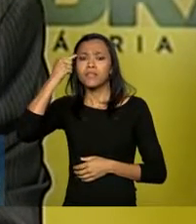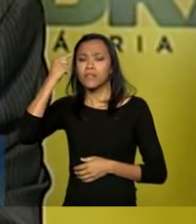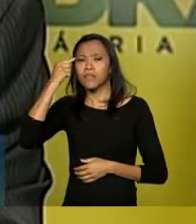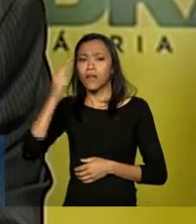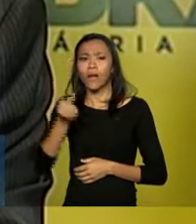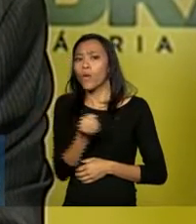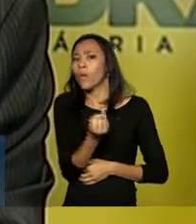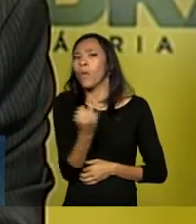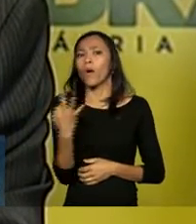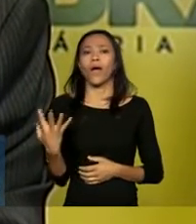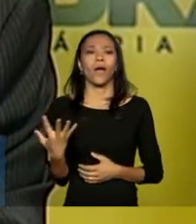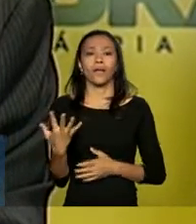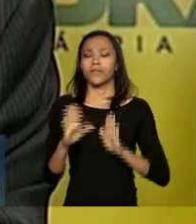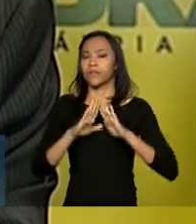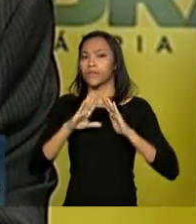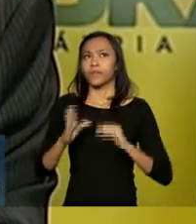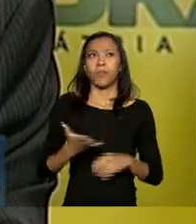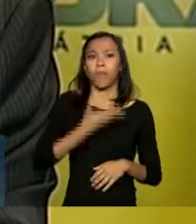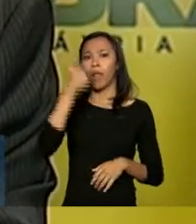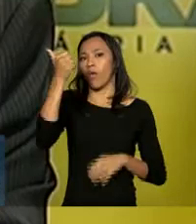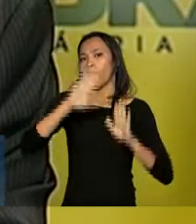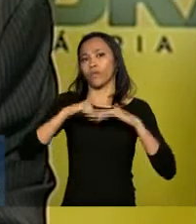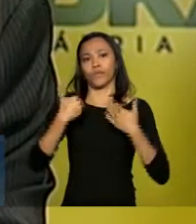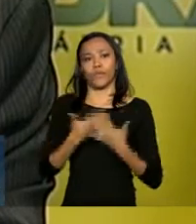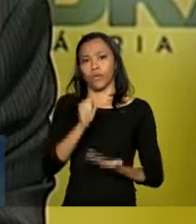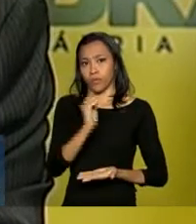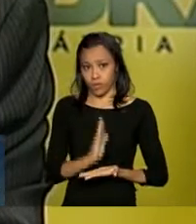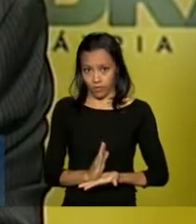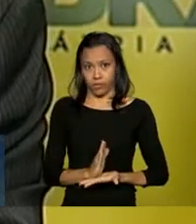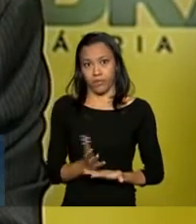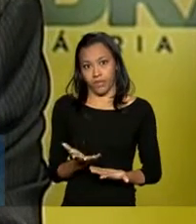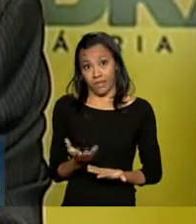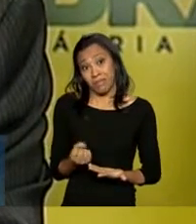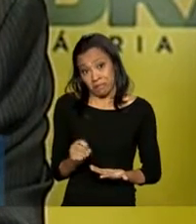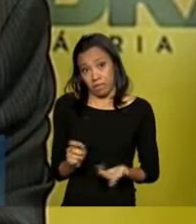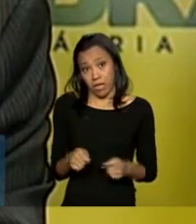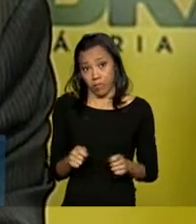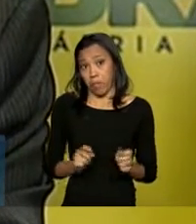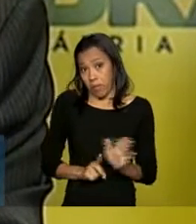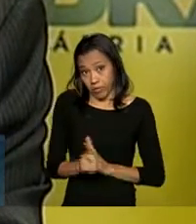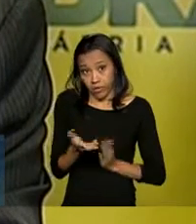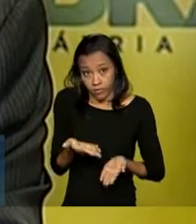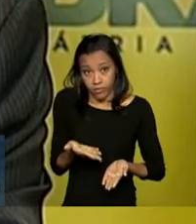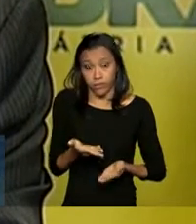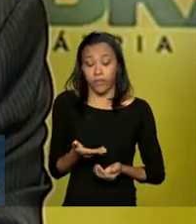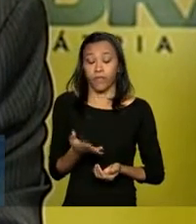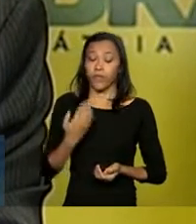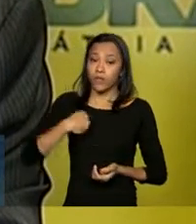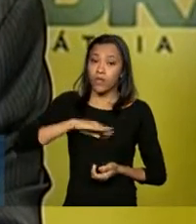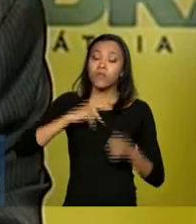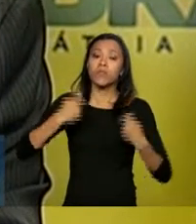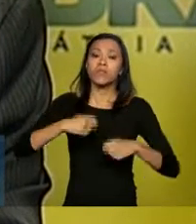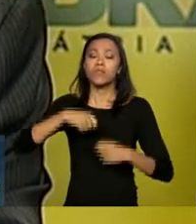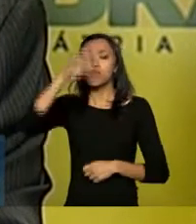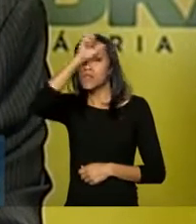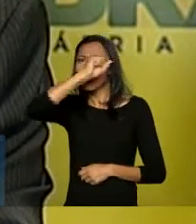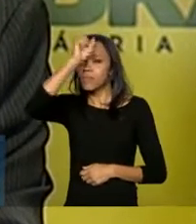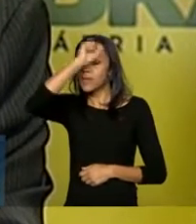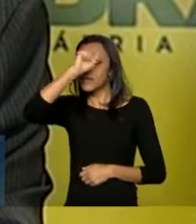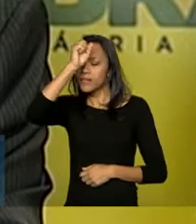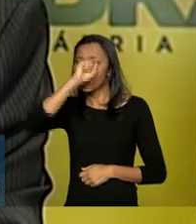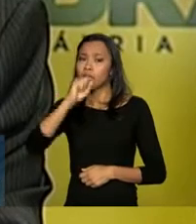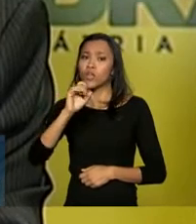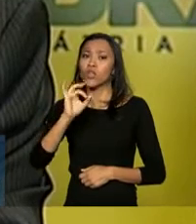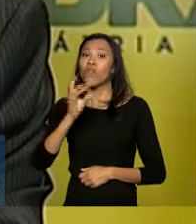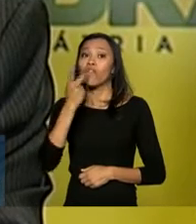quais são as melhores escolas do Brasil, se cabe essa pergunta. E nós pensamos que temos muito a aprender com isso. Quando eu falo nós, eu não